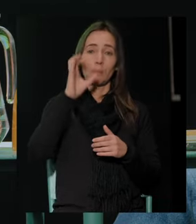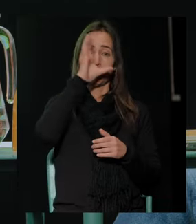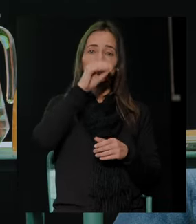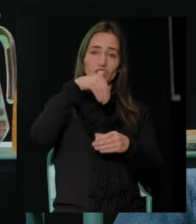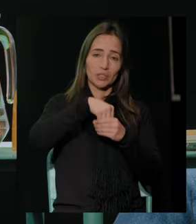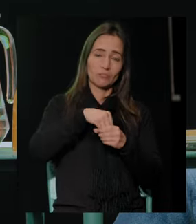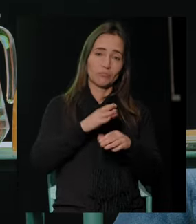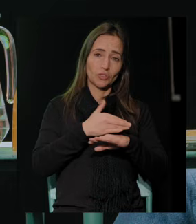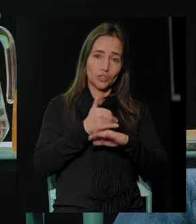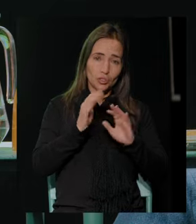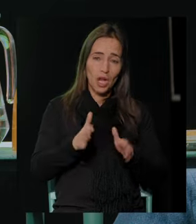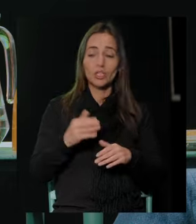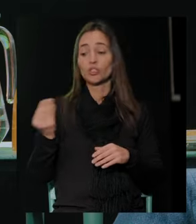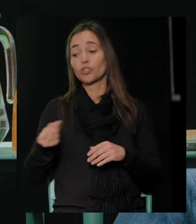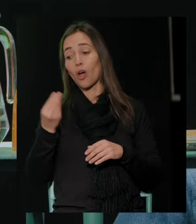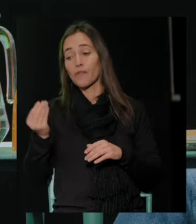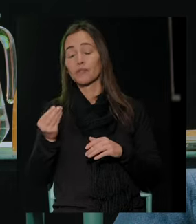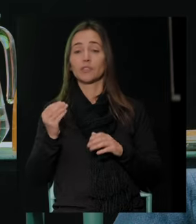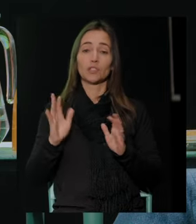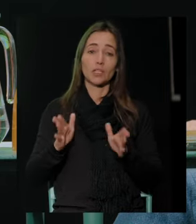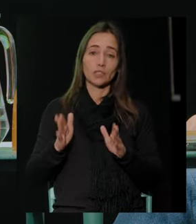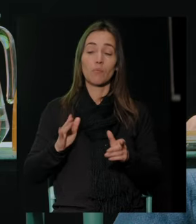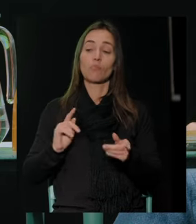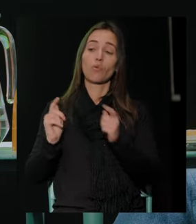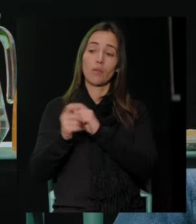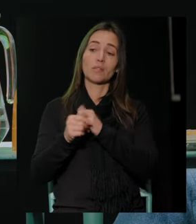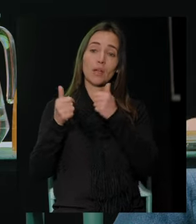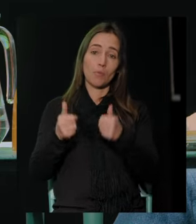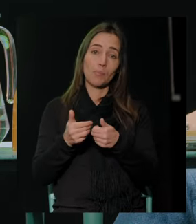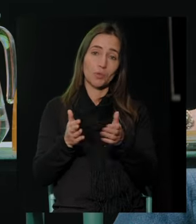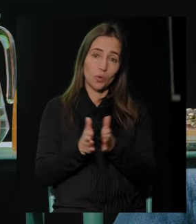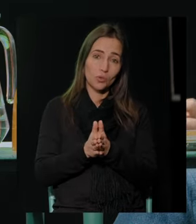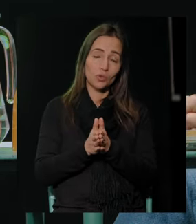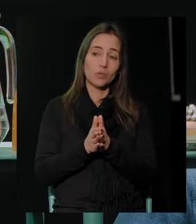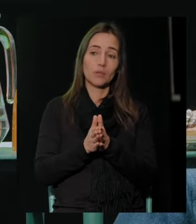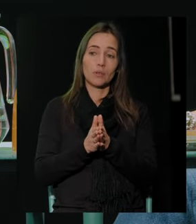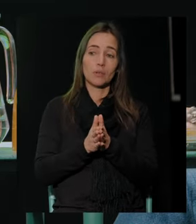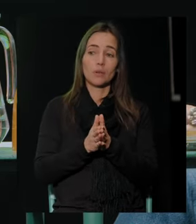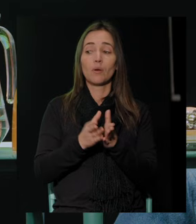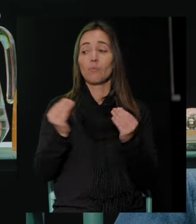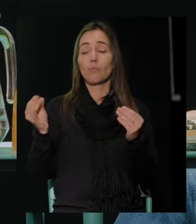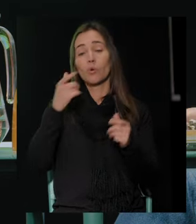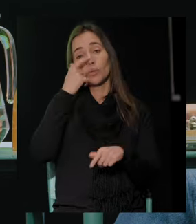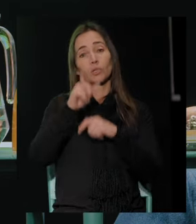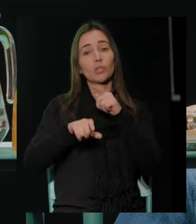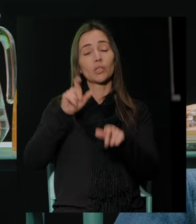há jovens que fazem... Bem, enfim... Uma mudança que é boa para todos, muita gente vive-a com